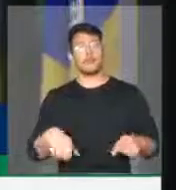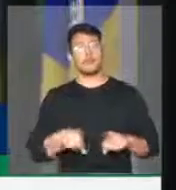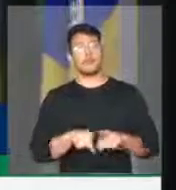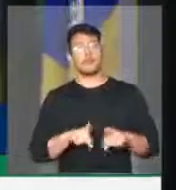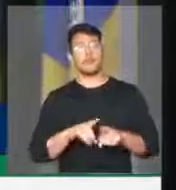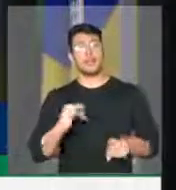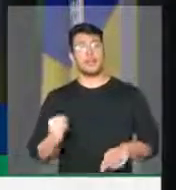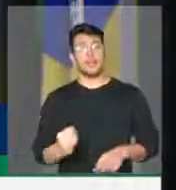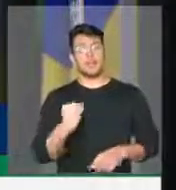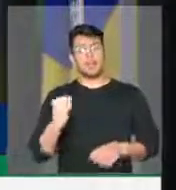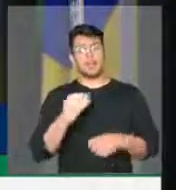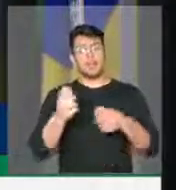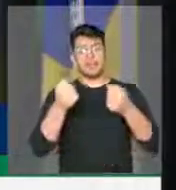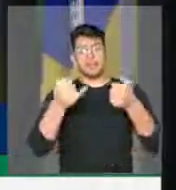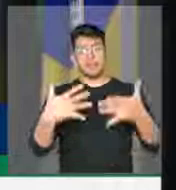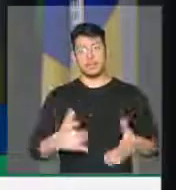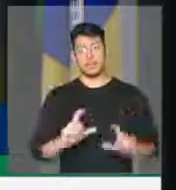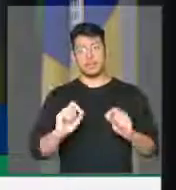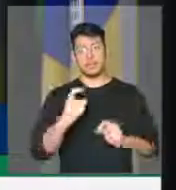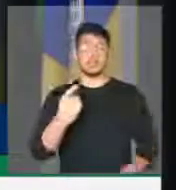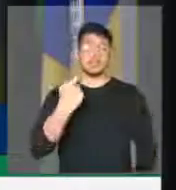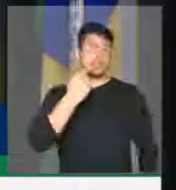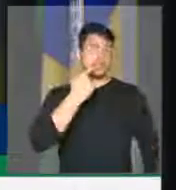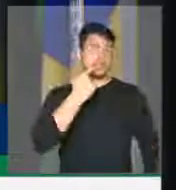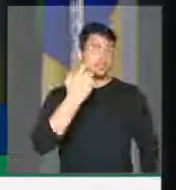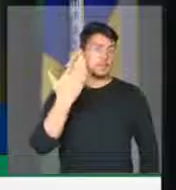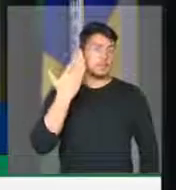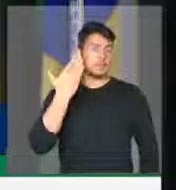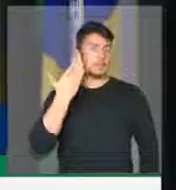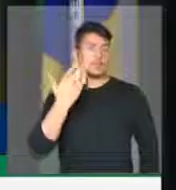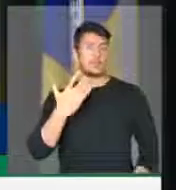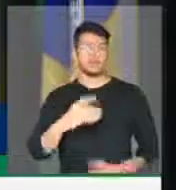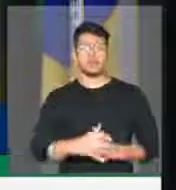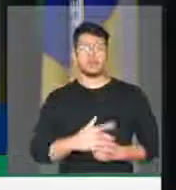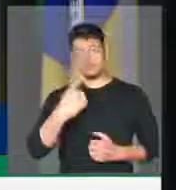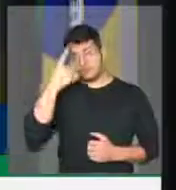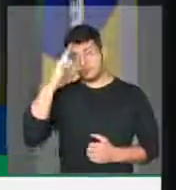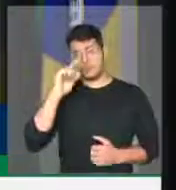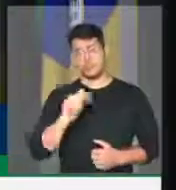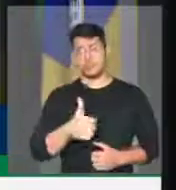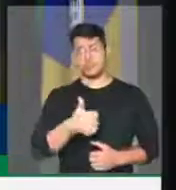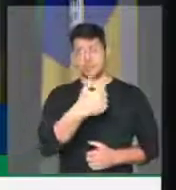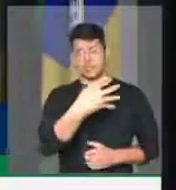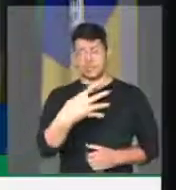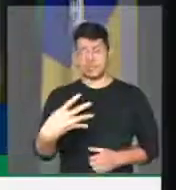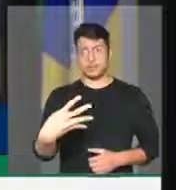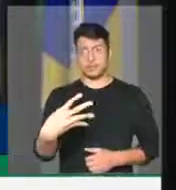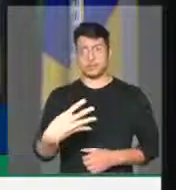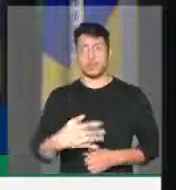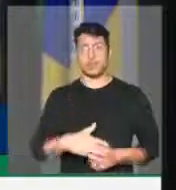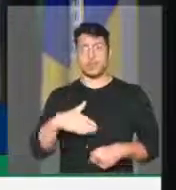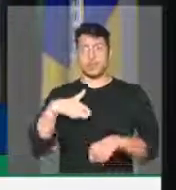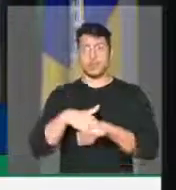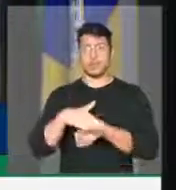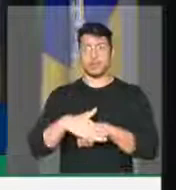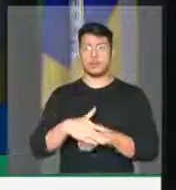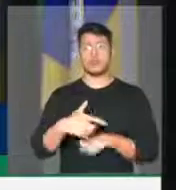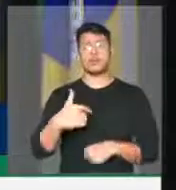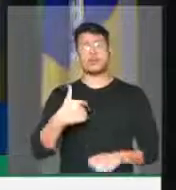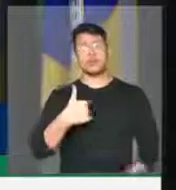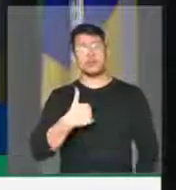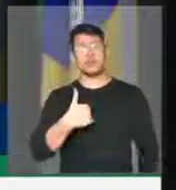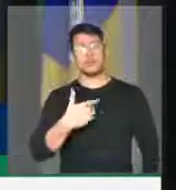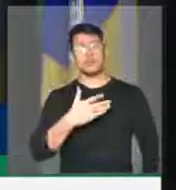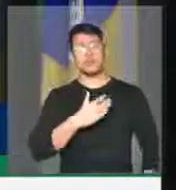registrar aqui, e na sexta-feira passada, dia 14 corrente, à noite, estive em Bom Jesus,